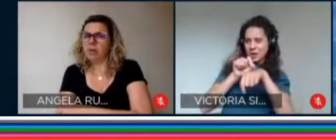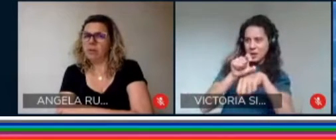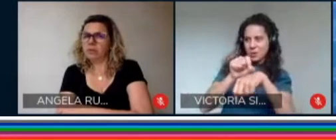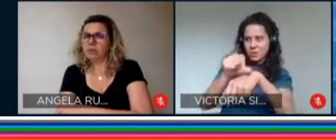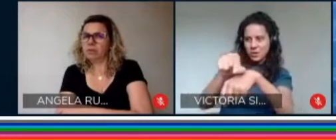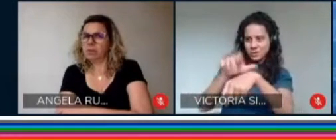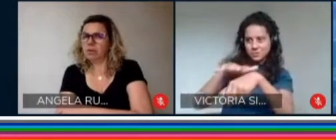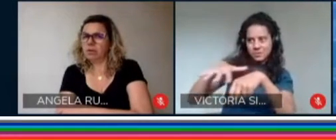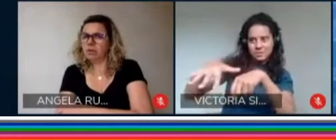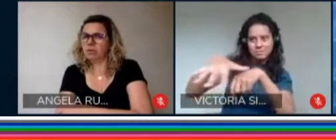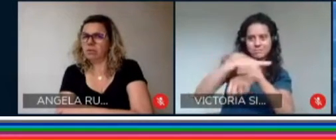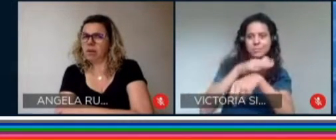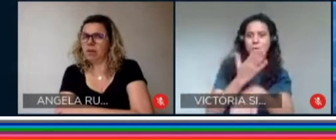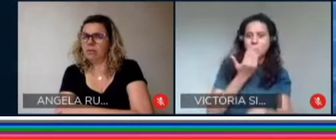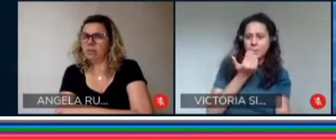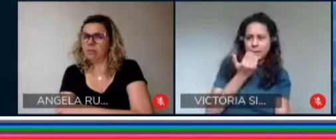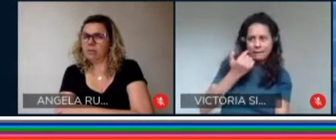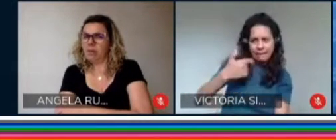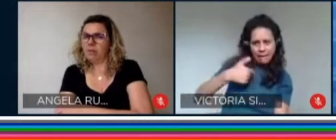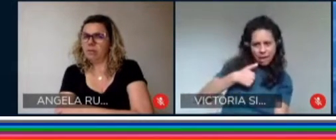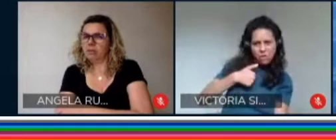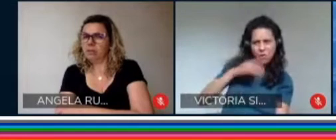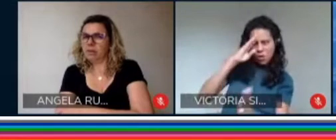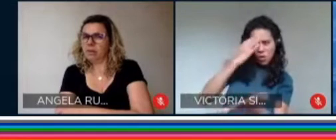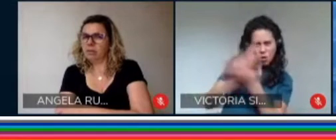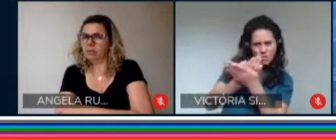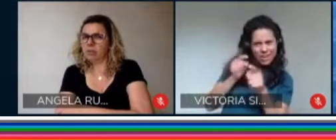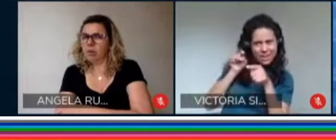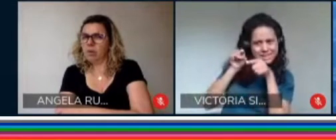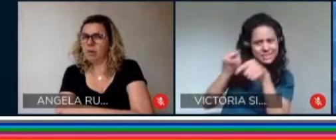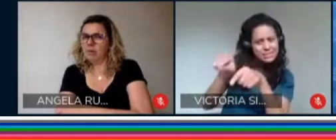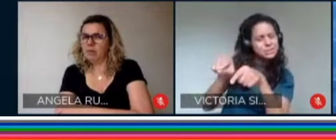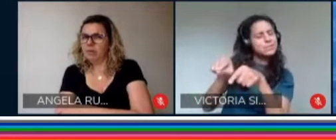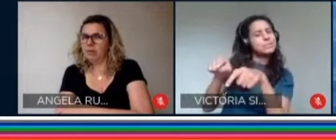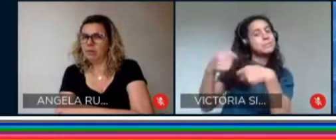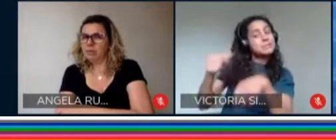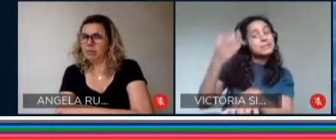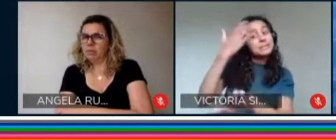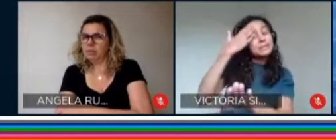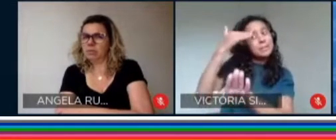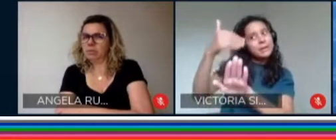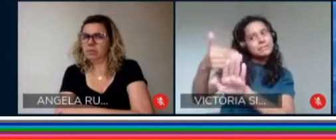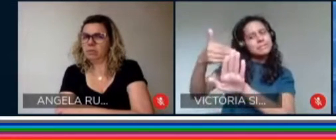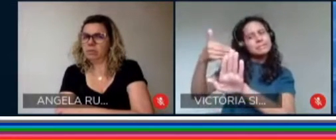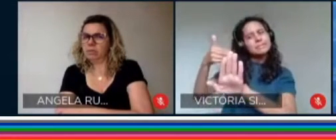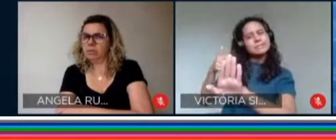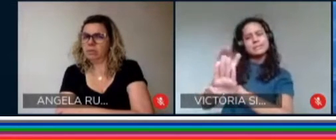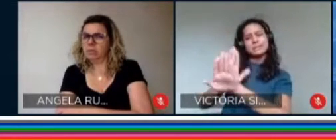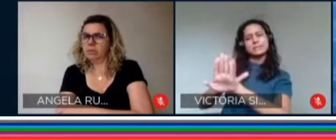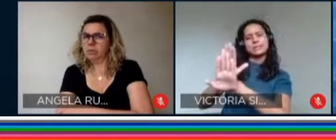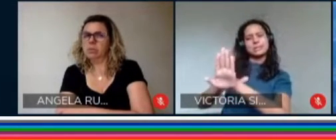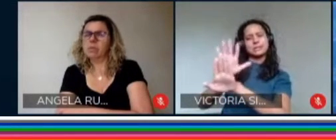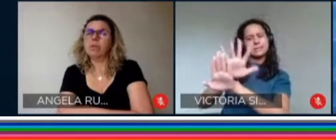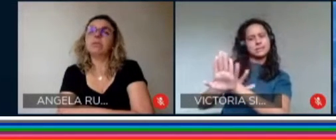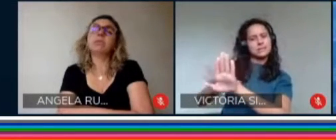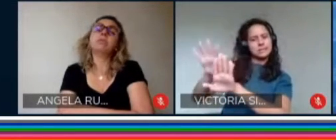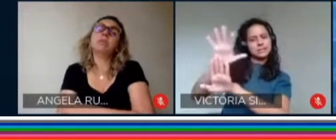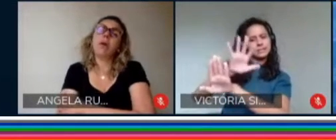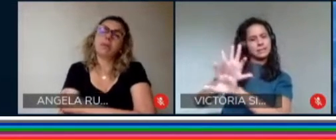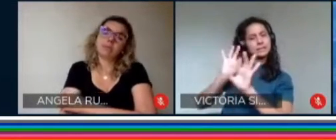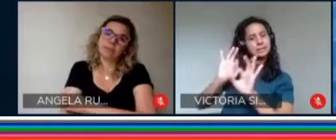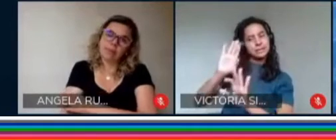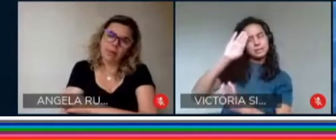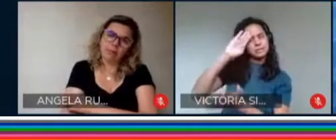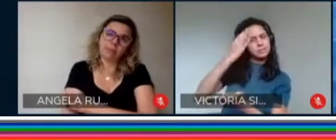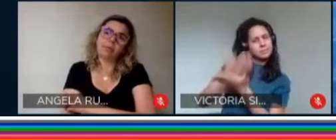né? Então, isso a gente sempre tem que pensar. Isso é questionado sempre, né, em banca, a credibilidade da